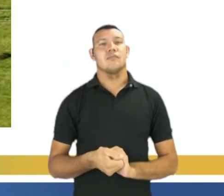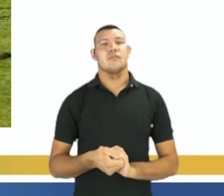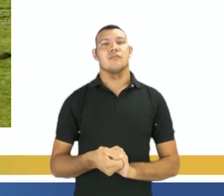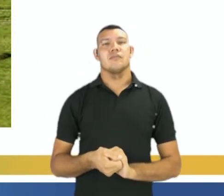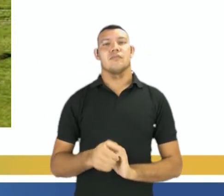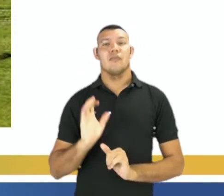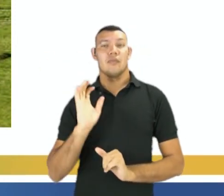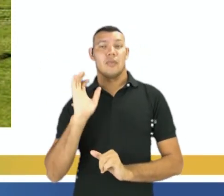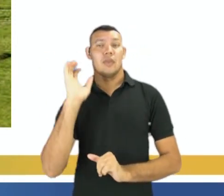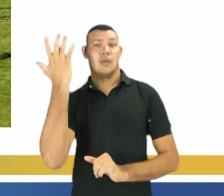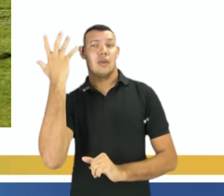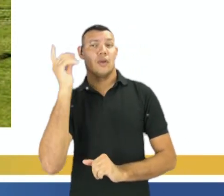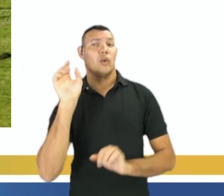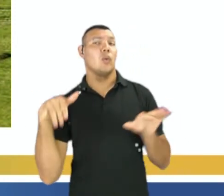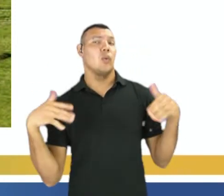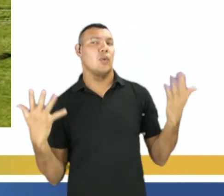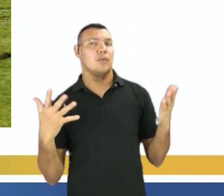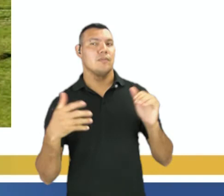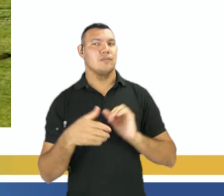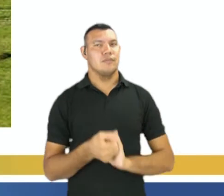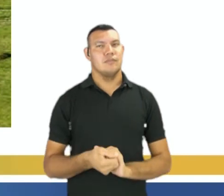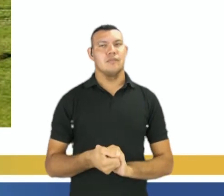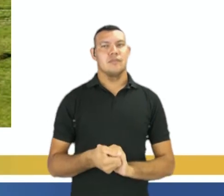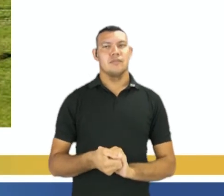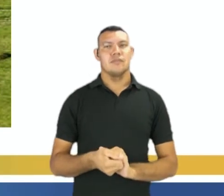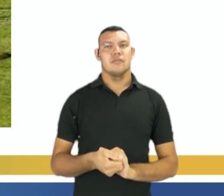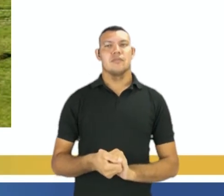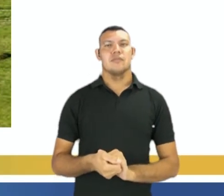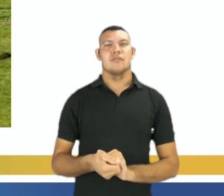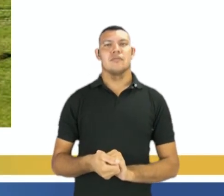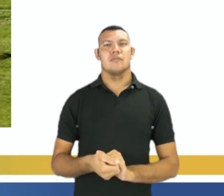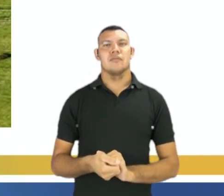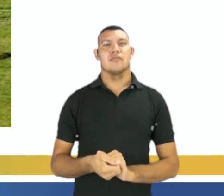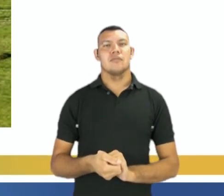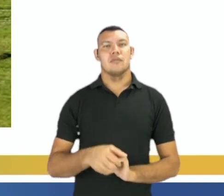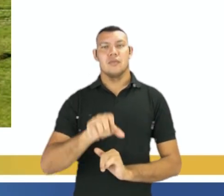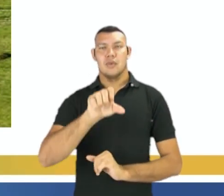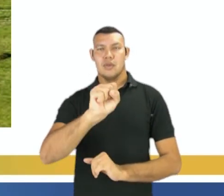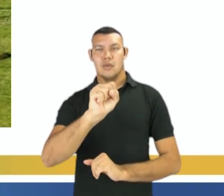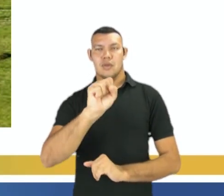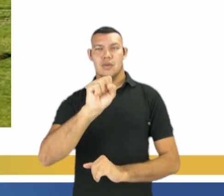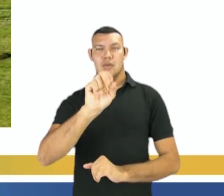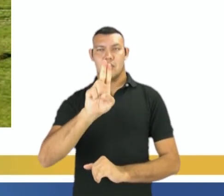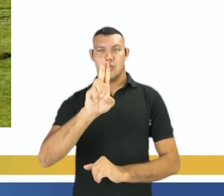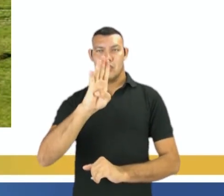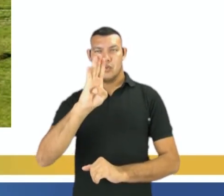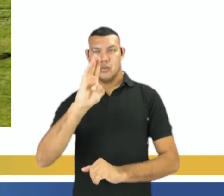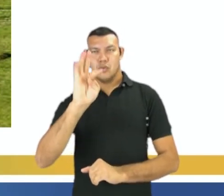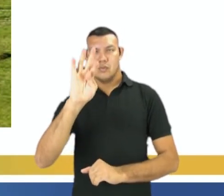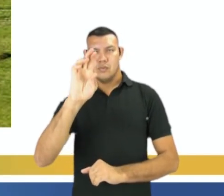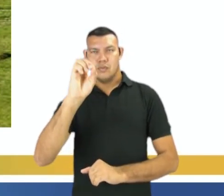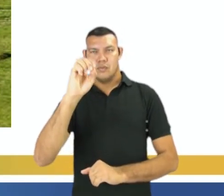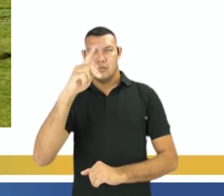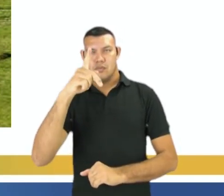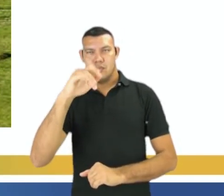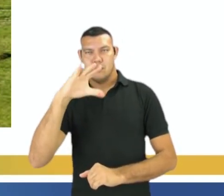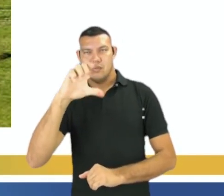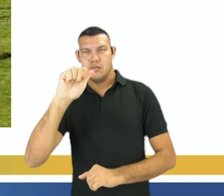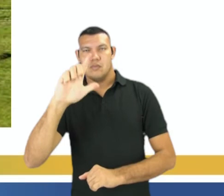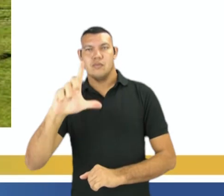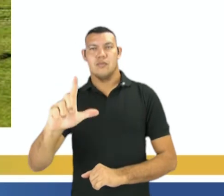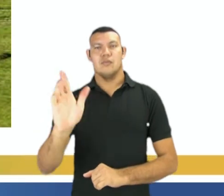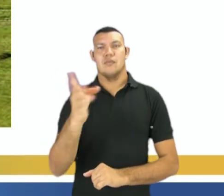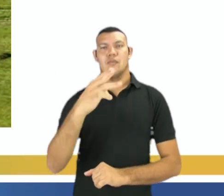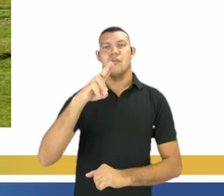o clima predominante dessa vegetação, dessa formação desse vegetal de campos, né, é o clima subtropical úmido, né? Então, é uma